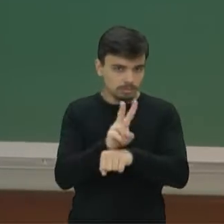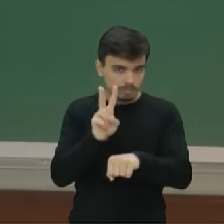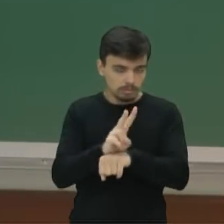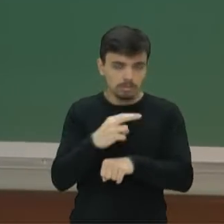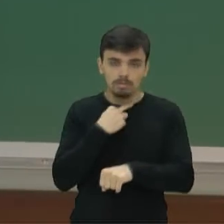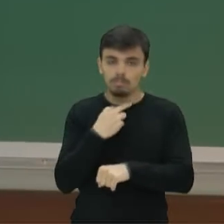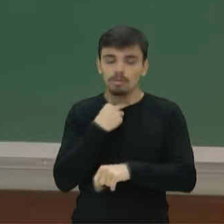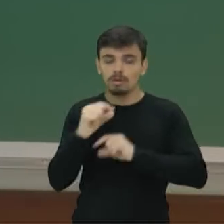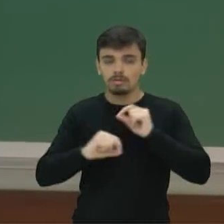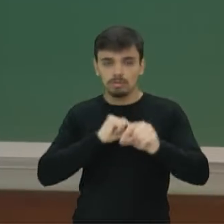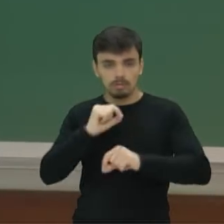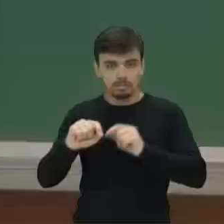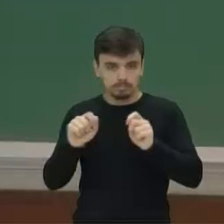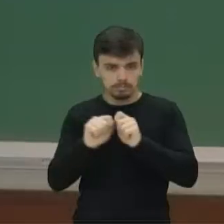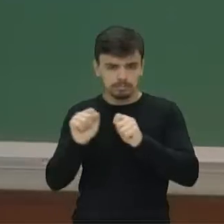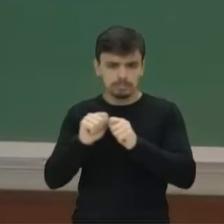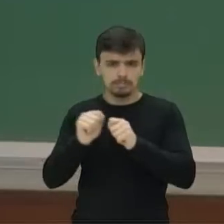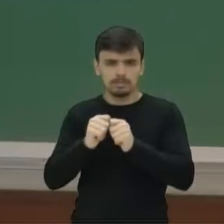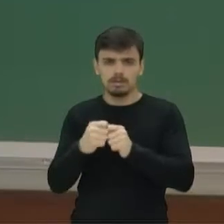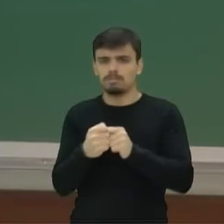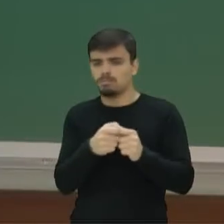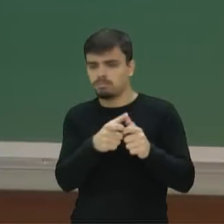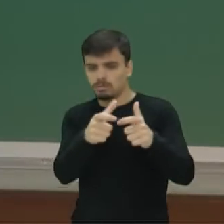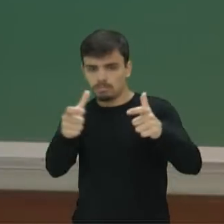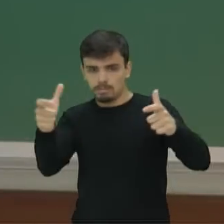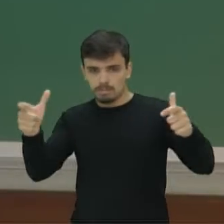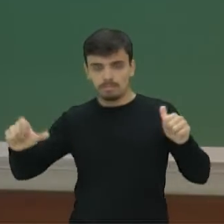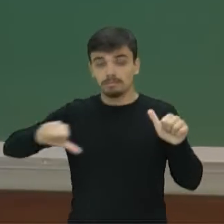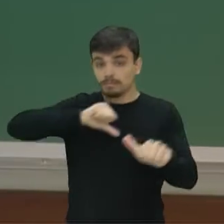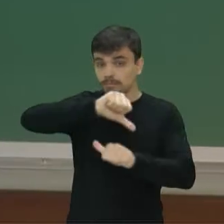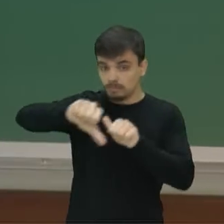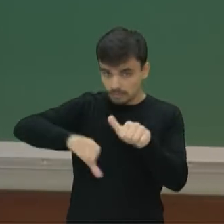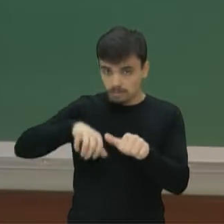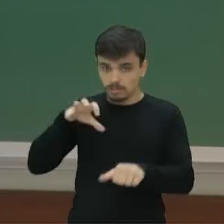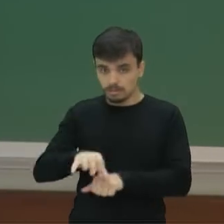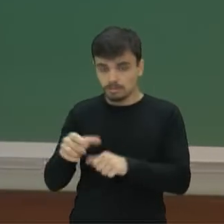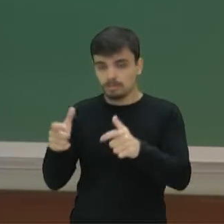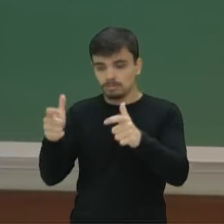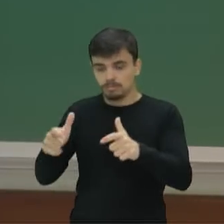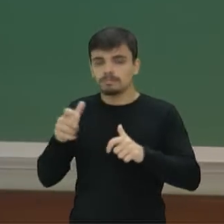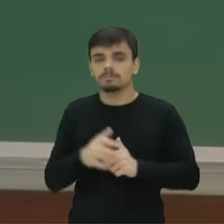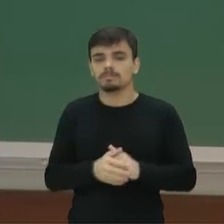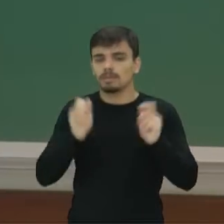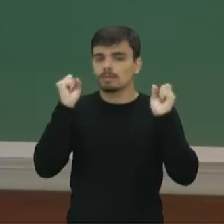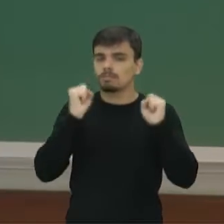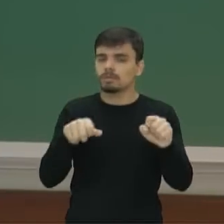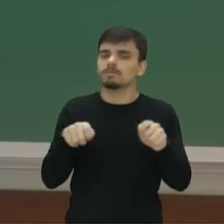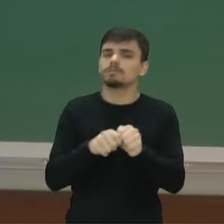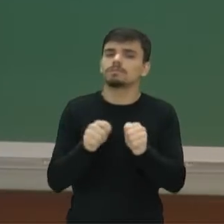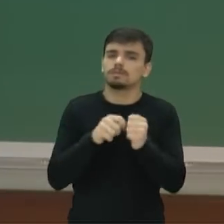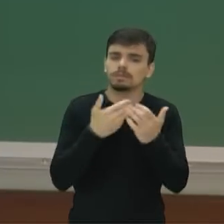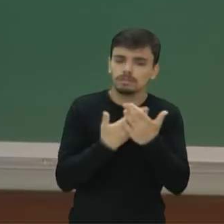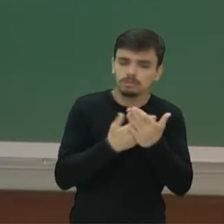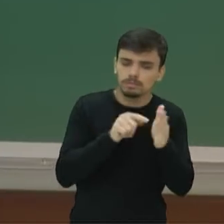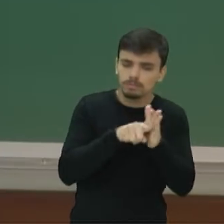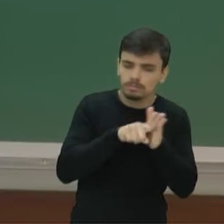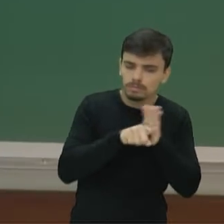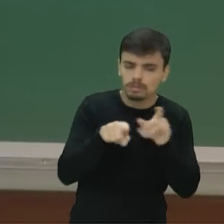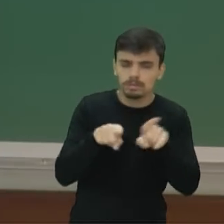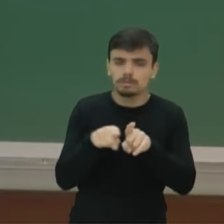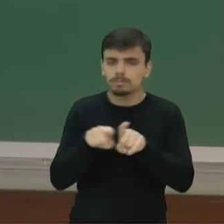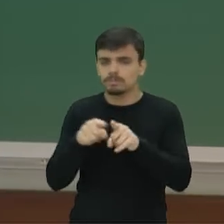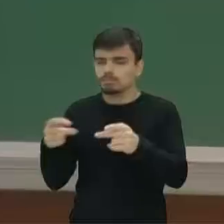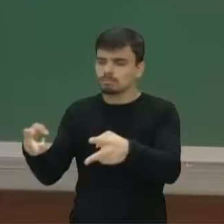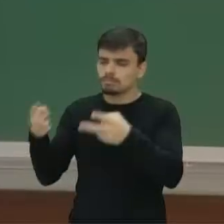não podemos realizar grandes transformações nessas áreas. Pode-se fazer estudos,